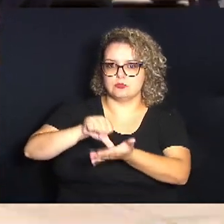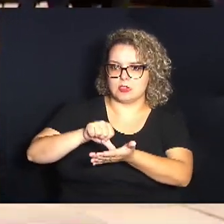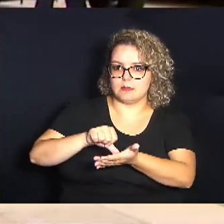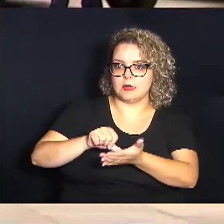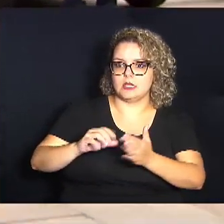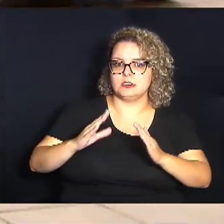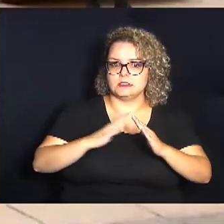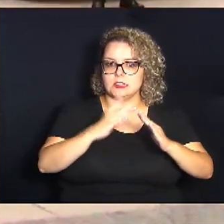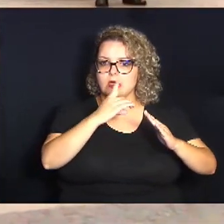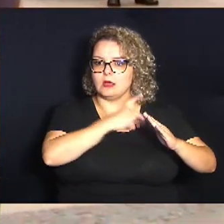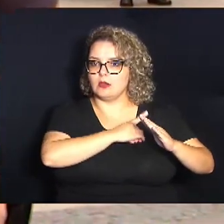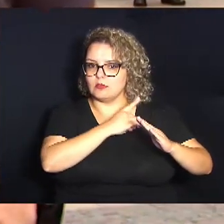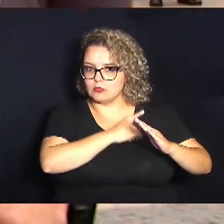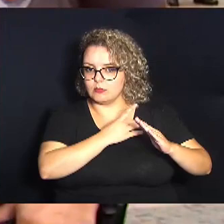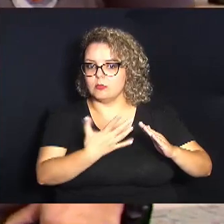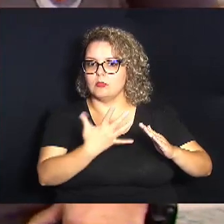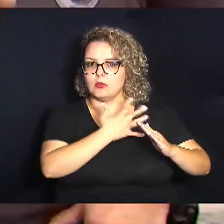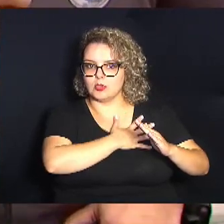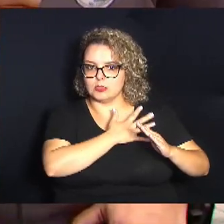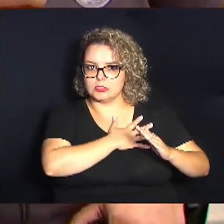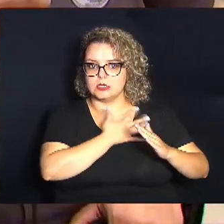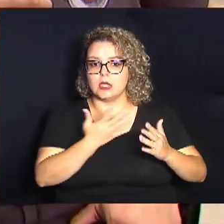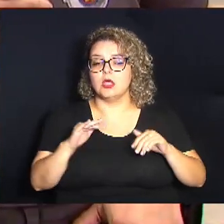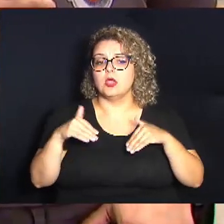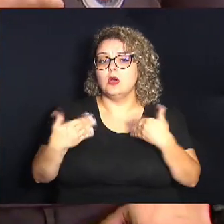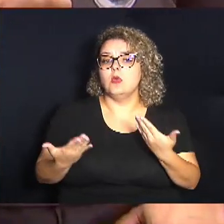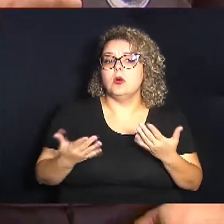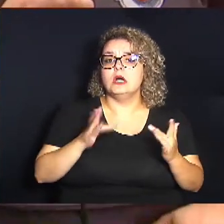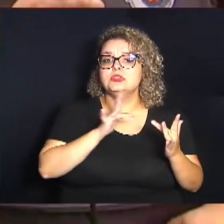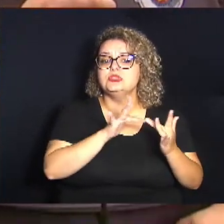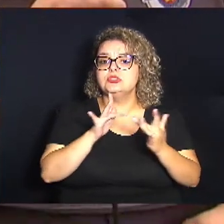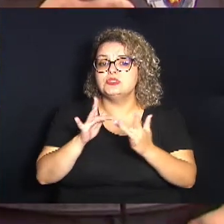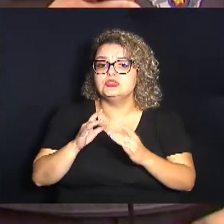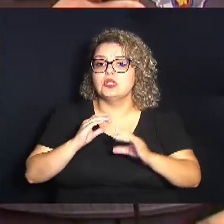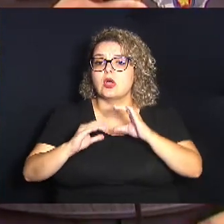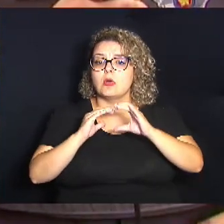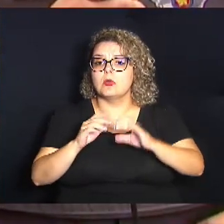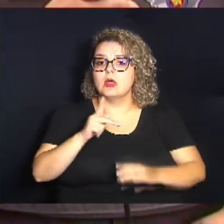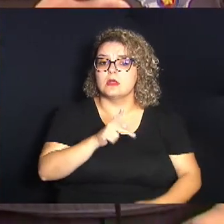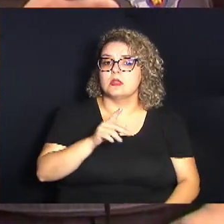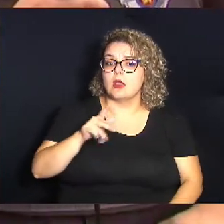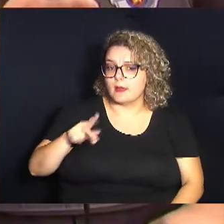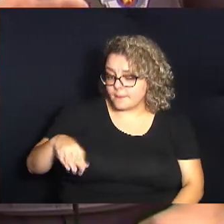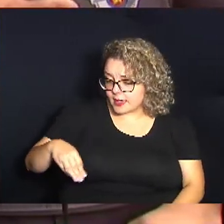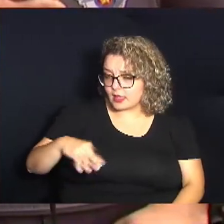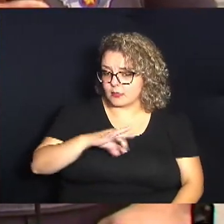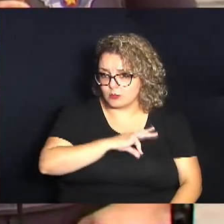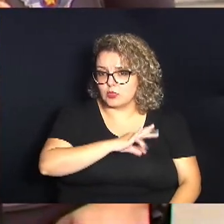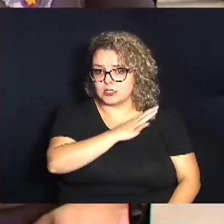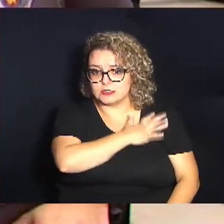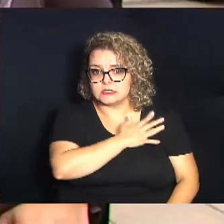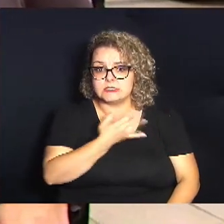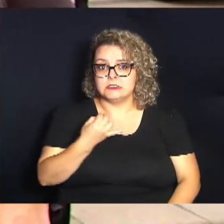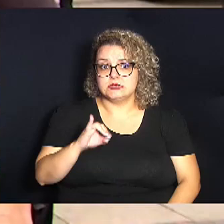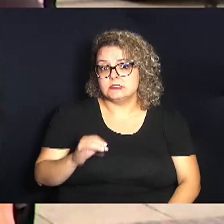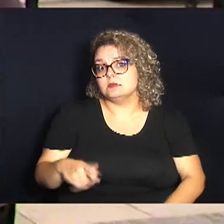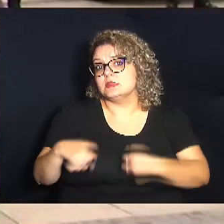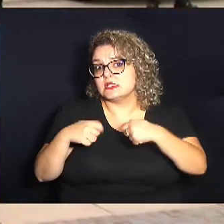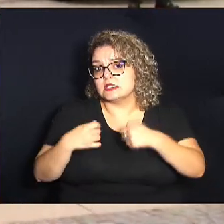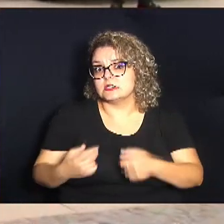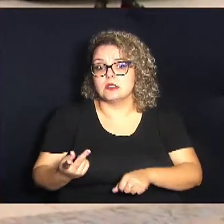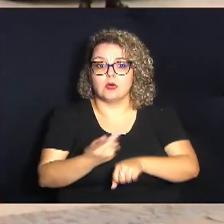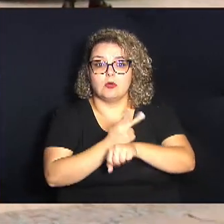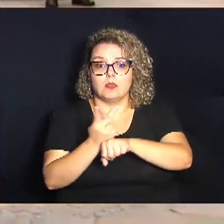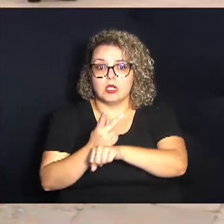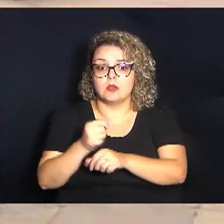Militar. E quais seriam os outros canais de comunicação da PM, caso a população se sinta aí desprotegida? Ou pode procurar